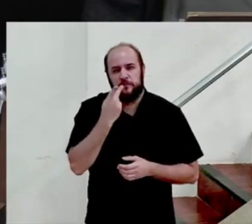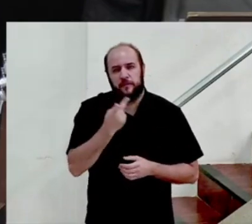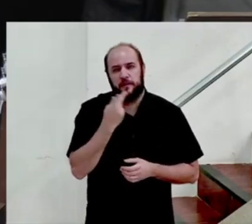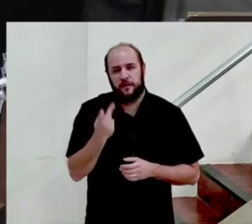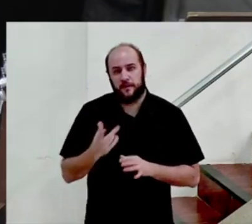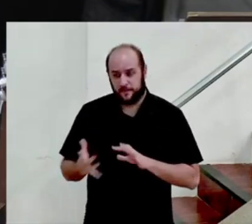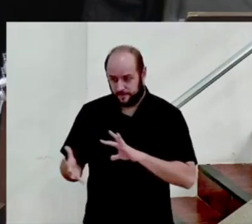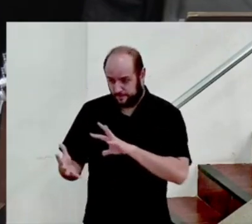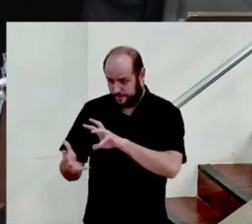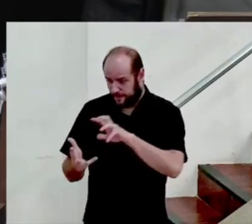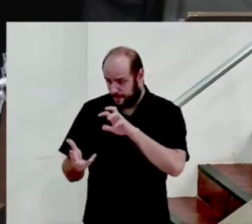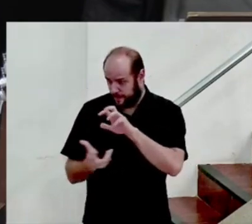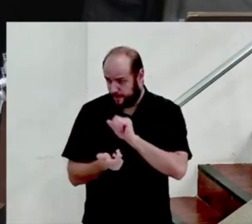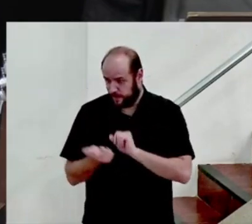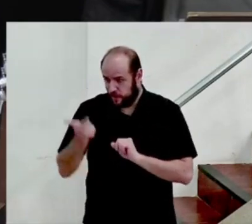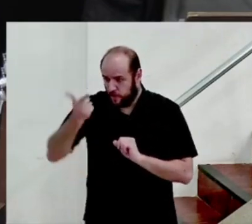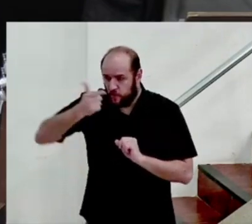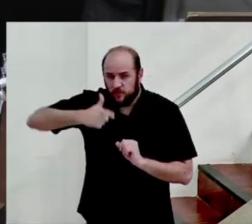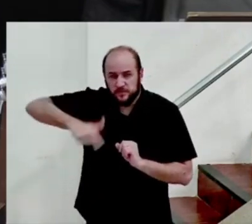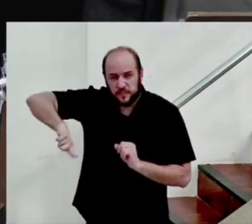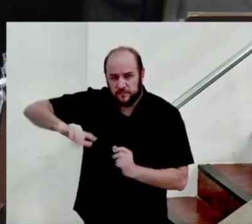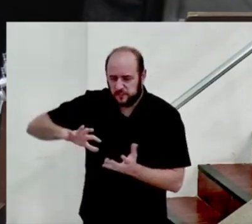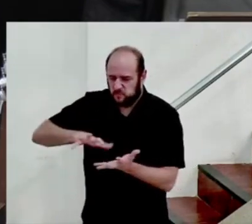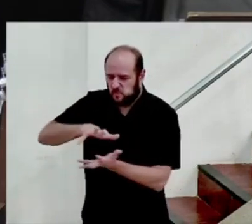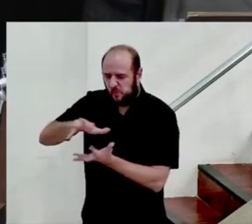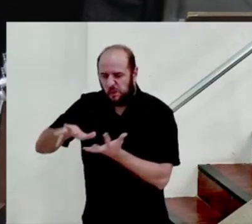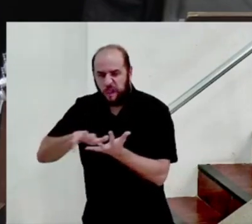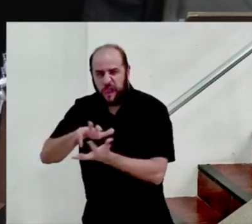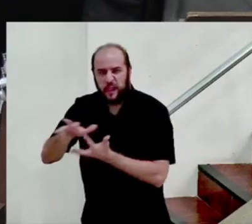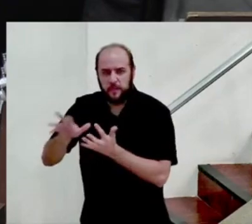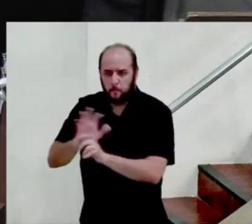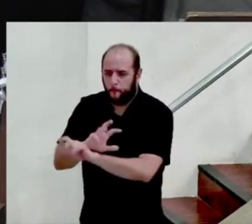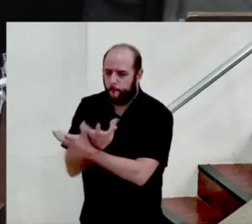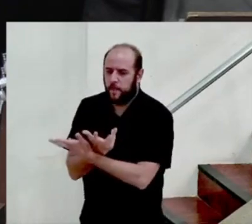voltou a ser sem forma e vazia.